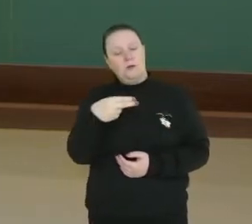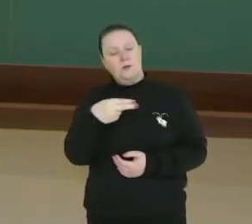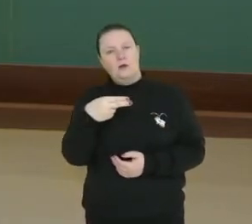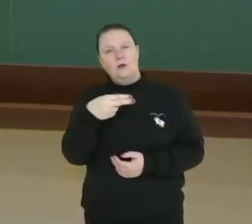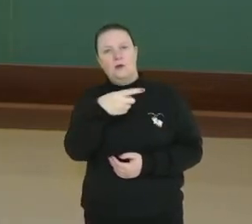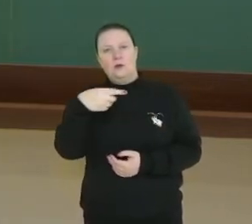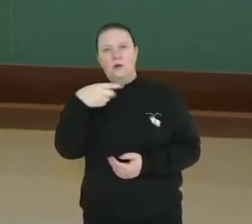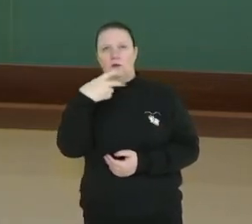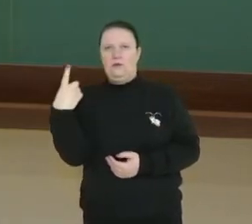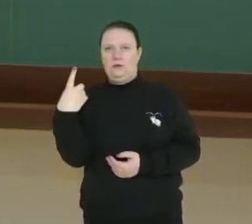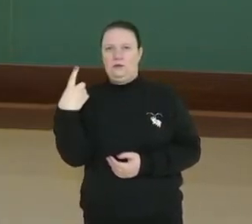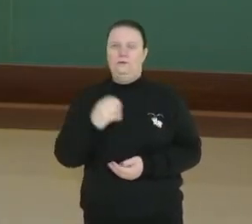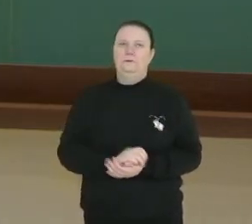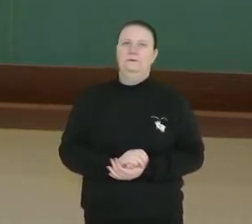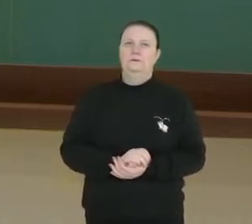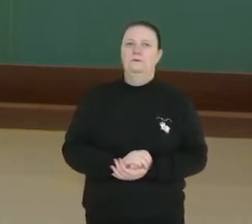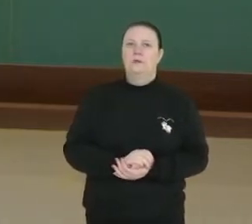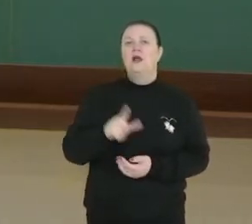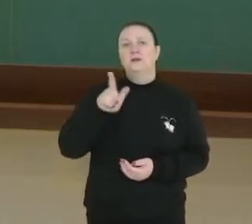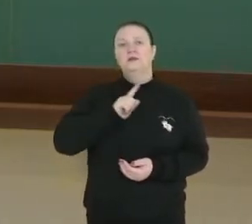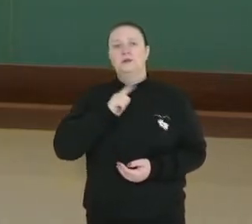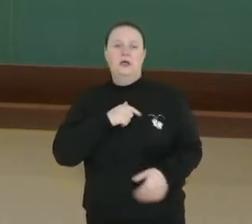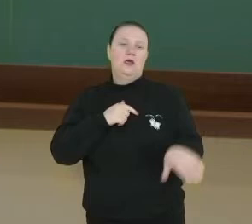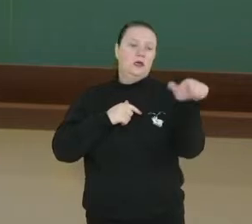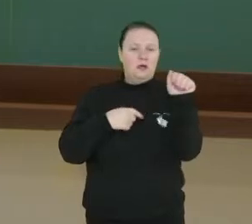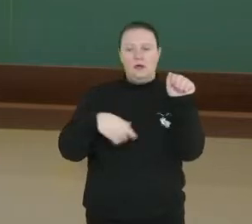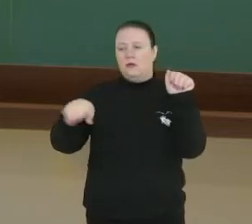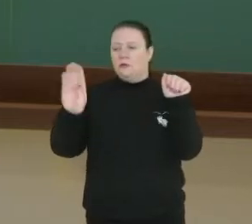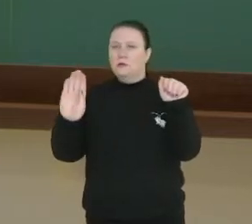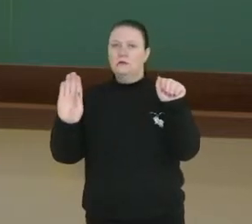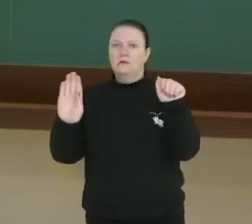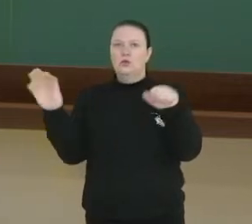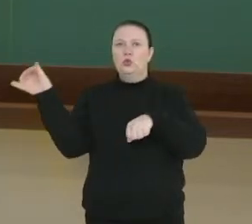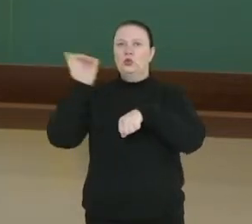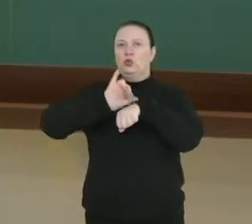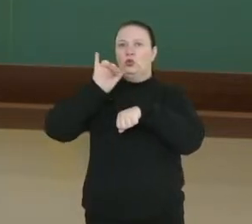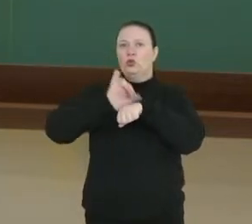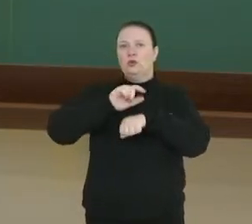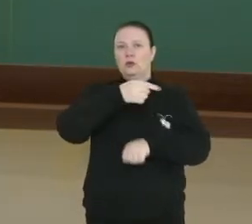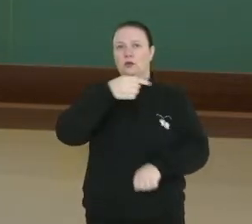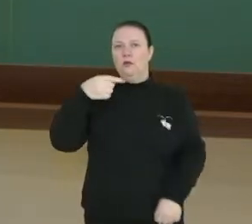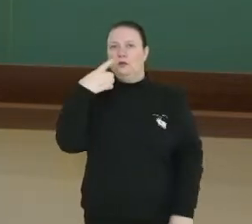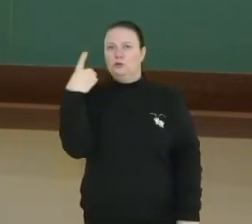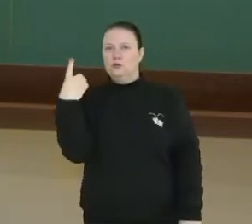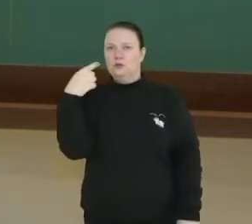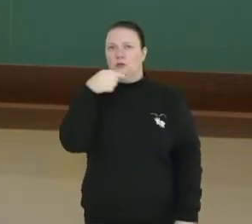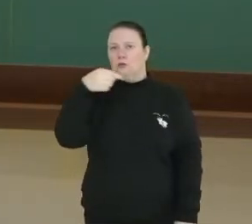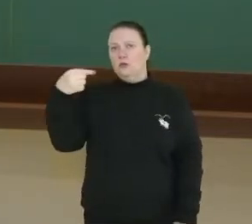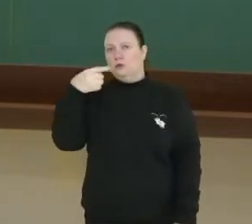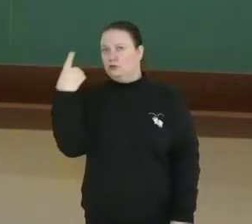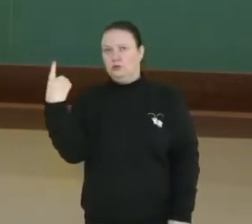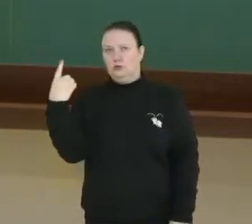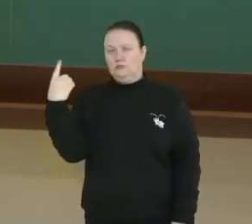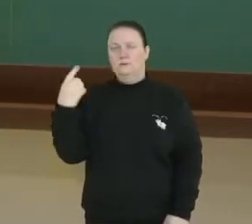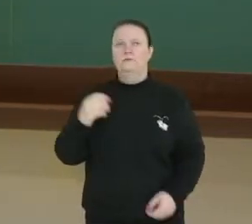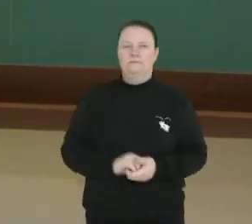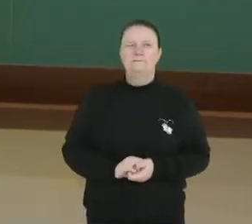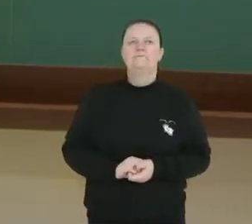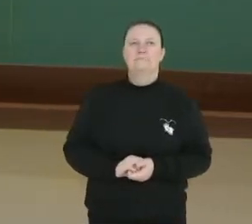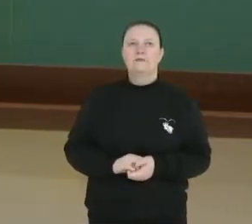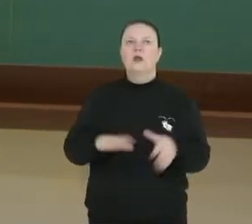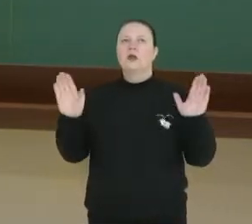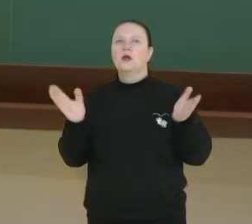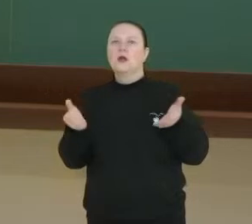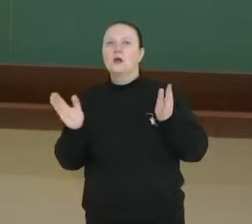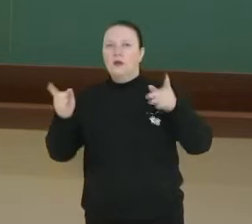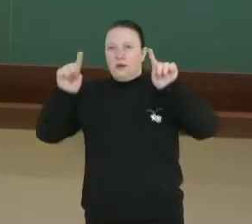valor de A e o valor de B. Portanto, o centro da nossa circunferência é menos 1 e menos 1. Joia? Agora a gente precisa determinar